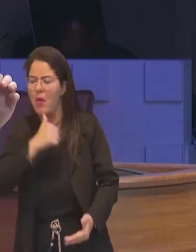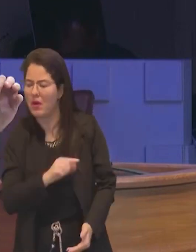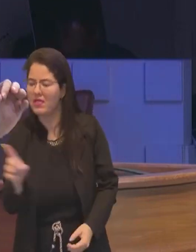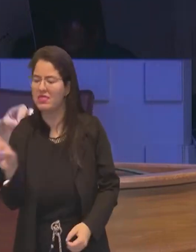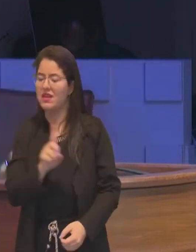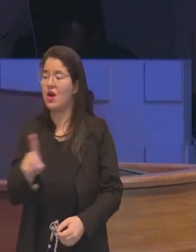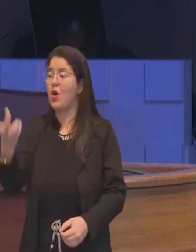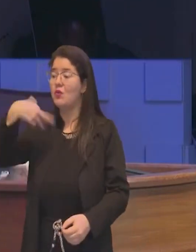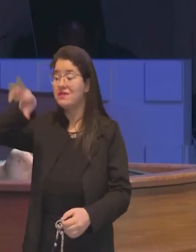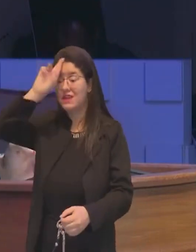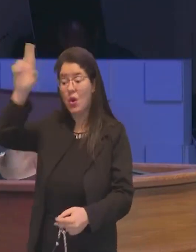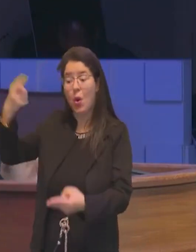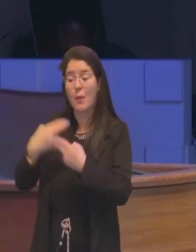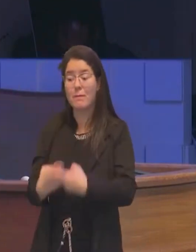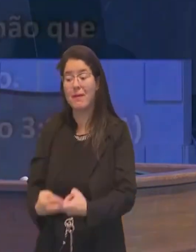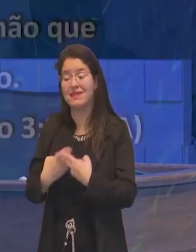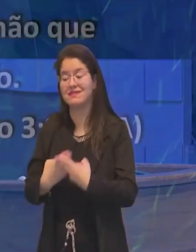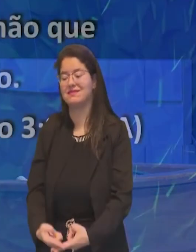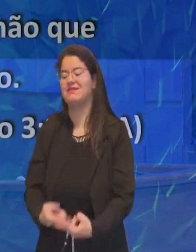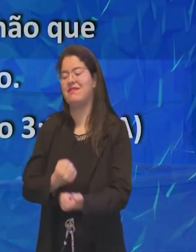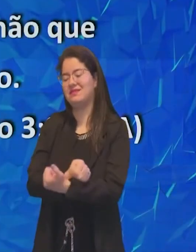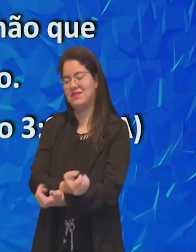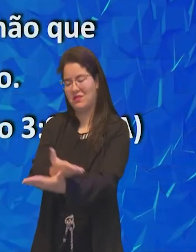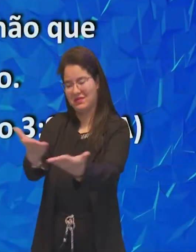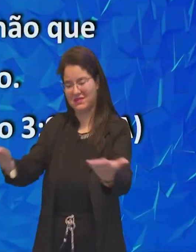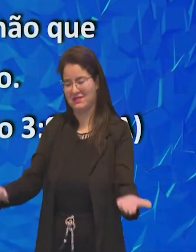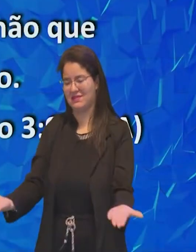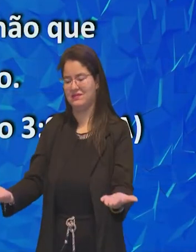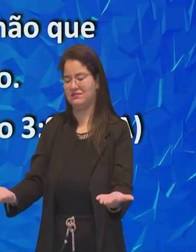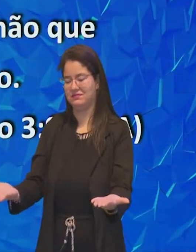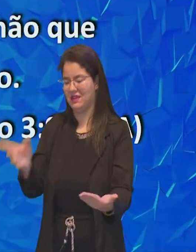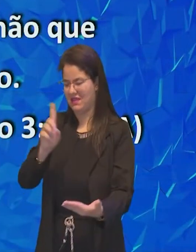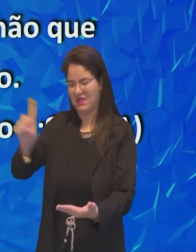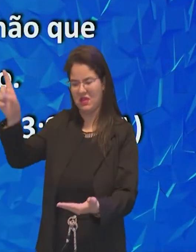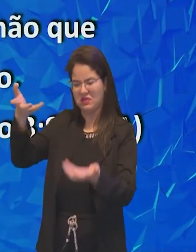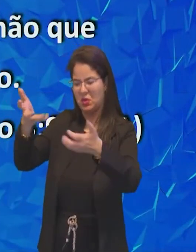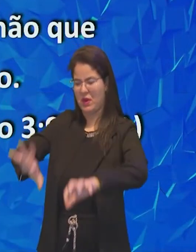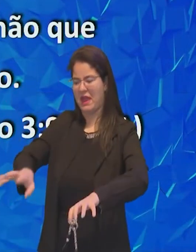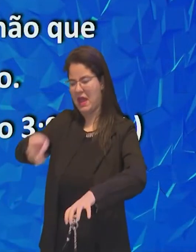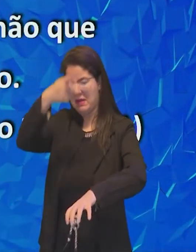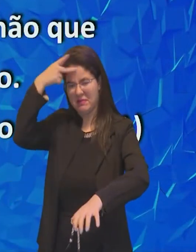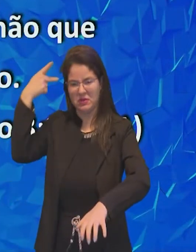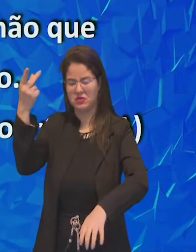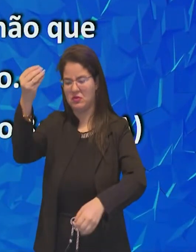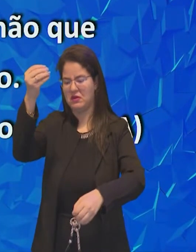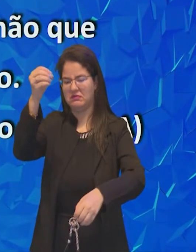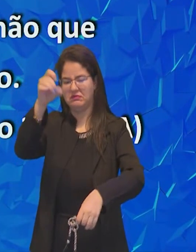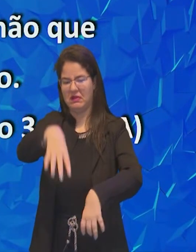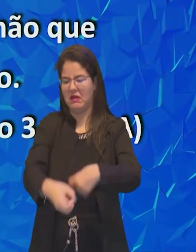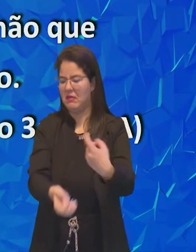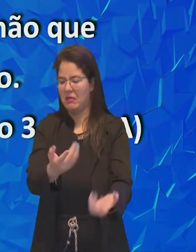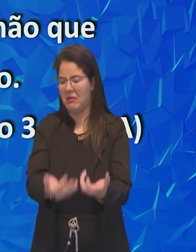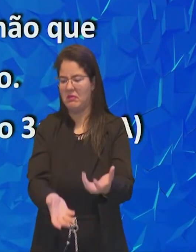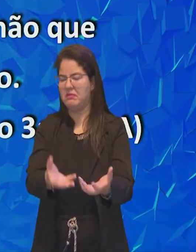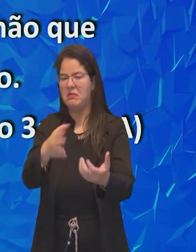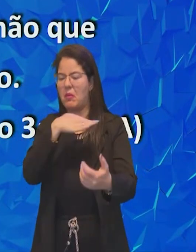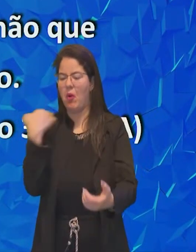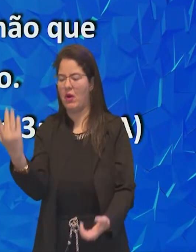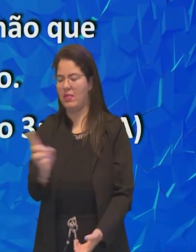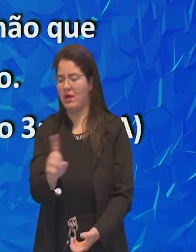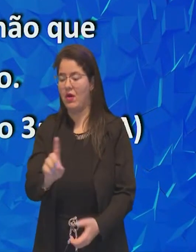Ele é paciente com vocês, não querendo que ninguém pereça, mas que todos cheguem